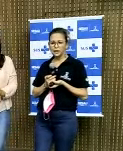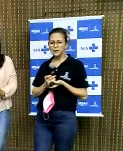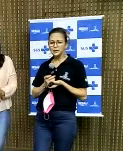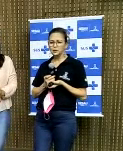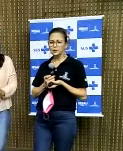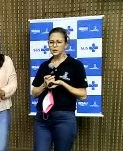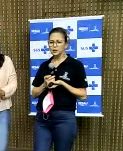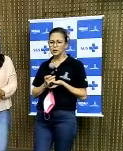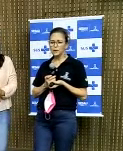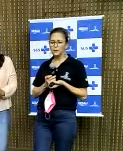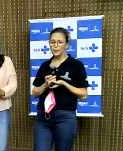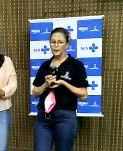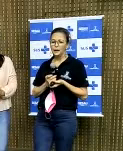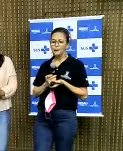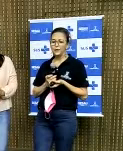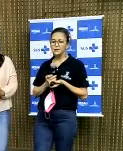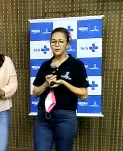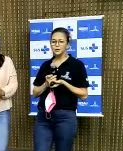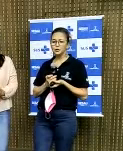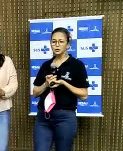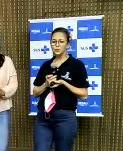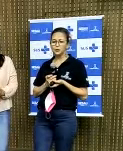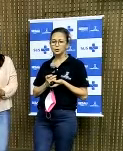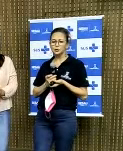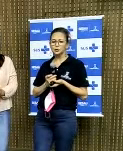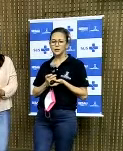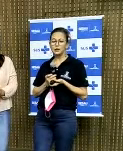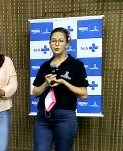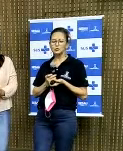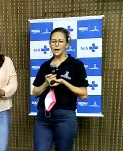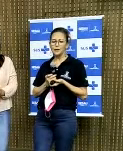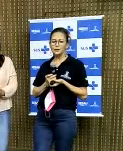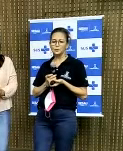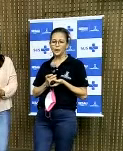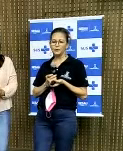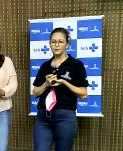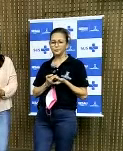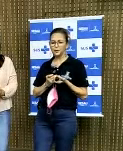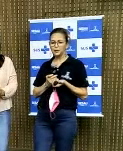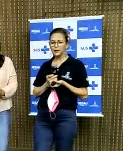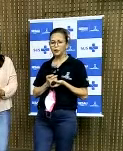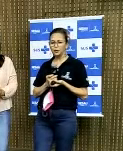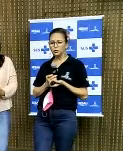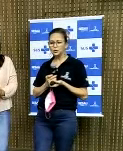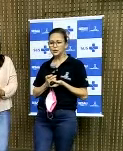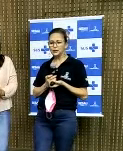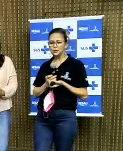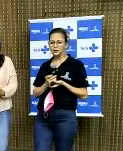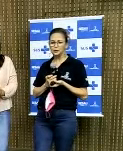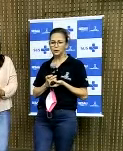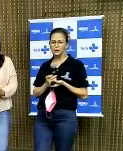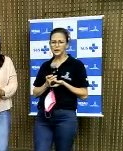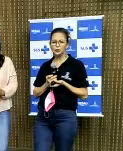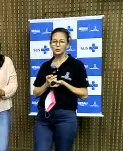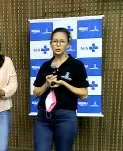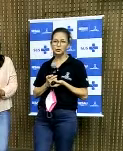falamos sobre a eleição do Conselho Local, a participação dos membros do Conselho e usuários para explicar o fluxo de